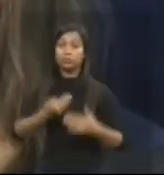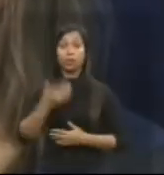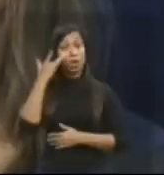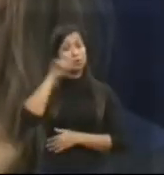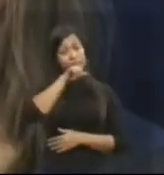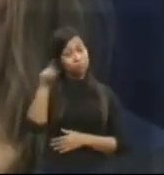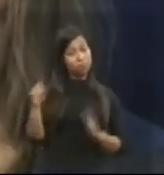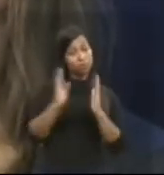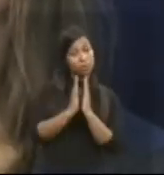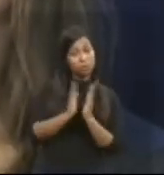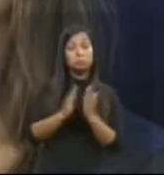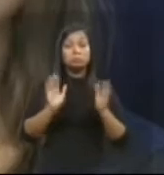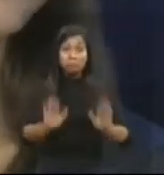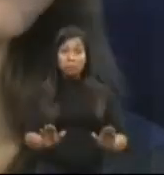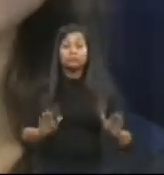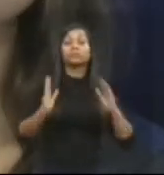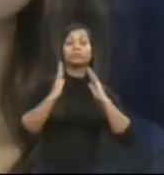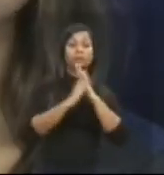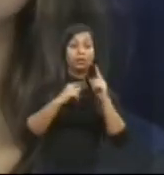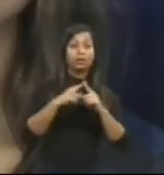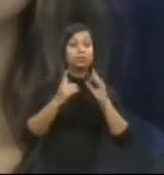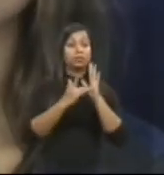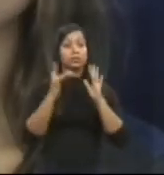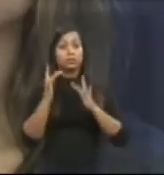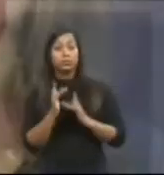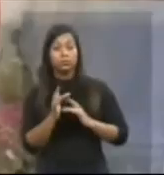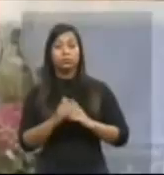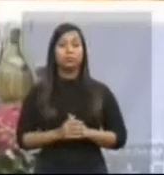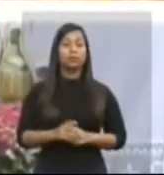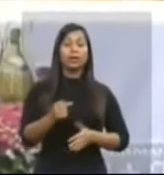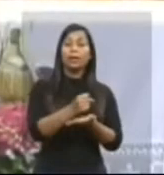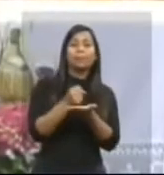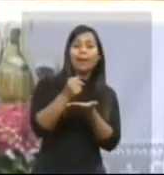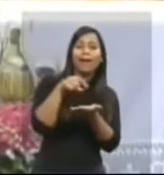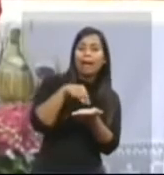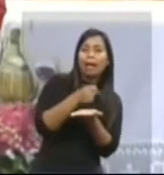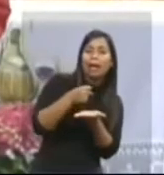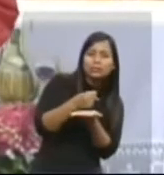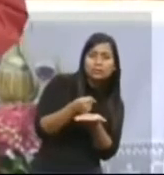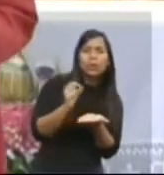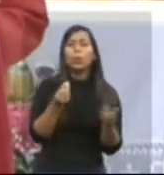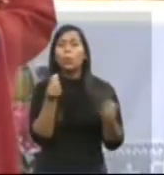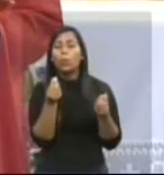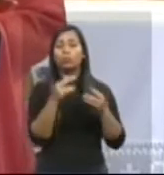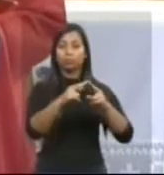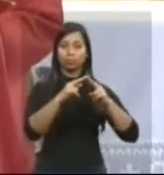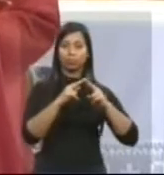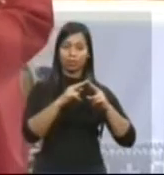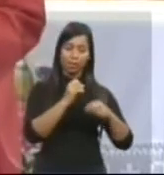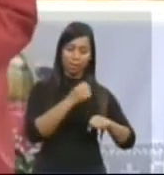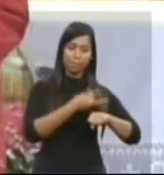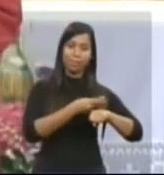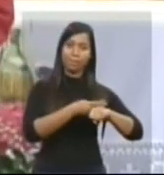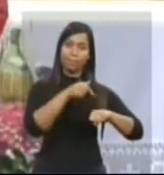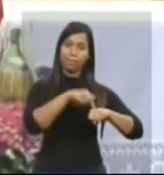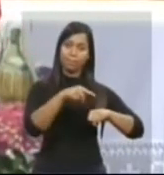isto. A Igreja de Jesus Cristo é alicerçada sobre a